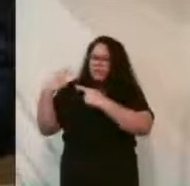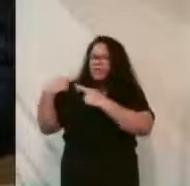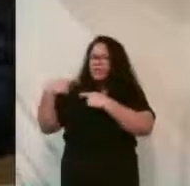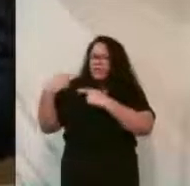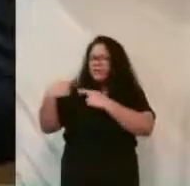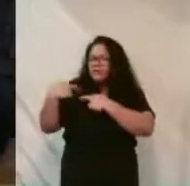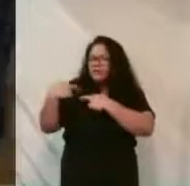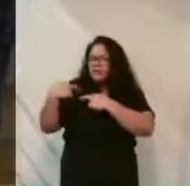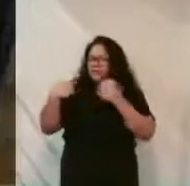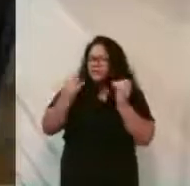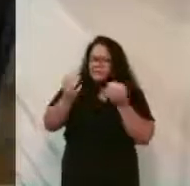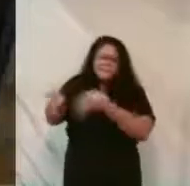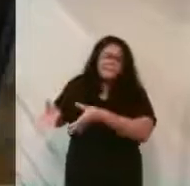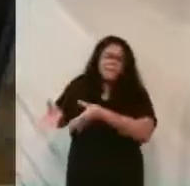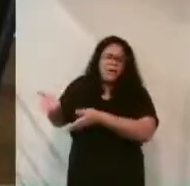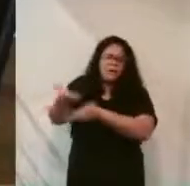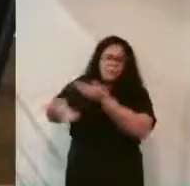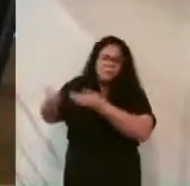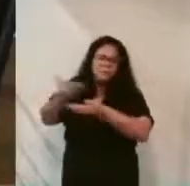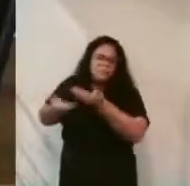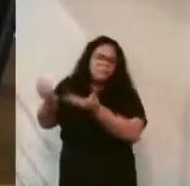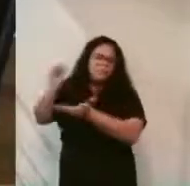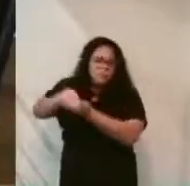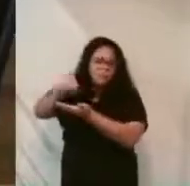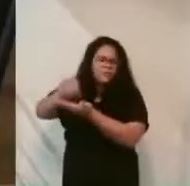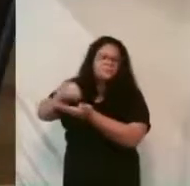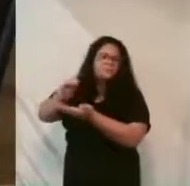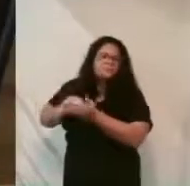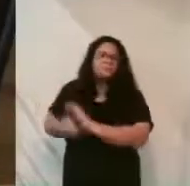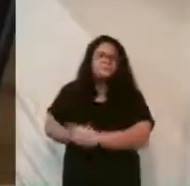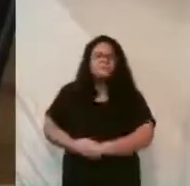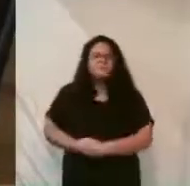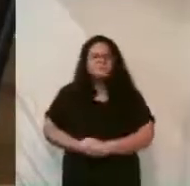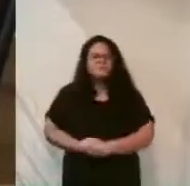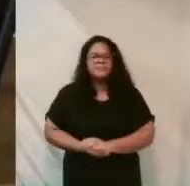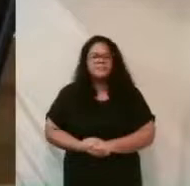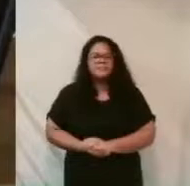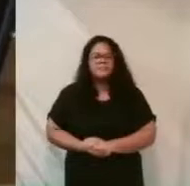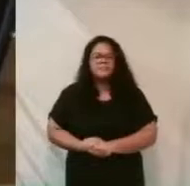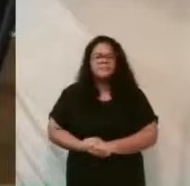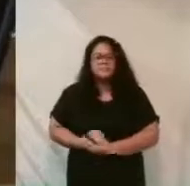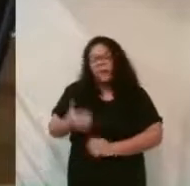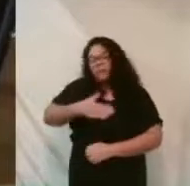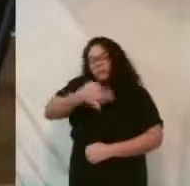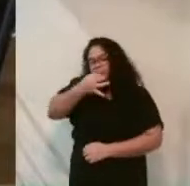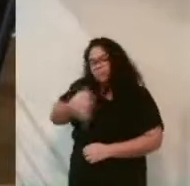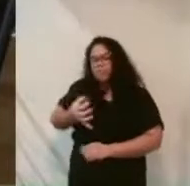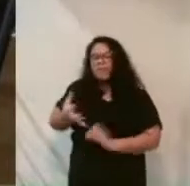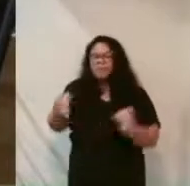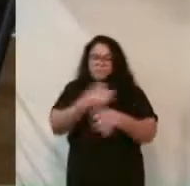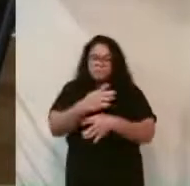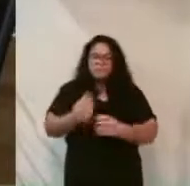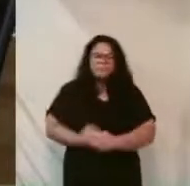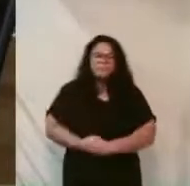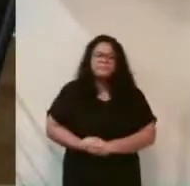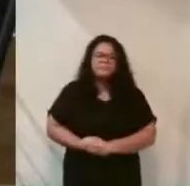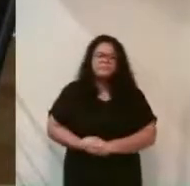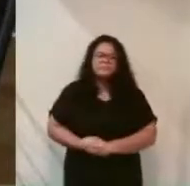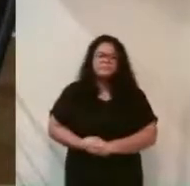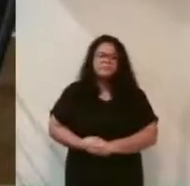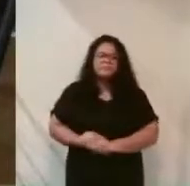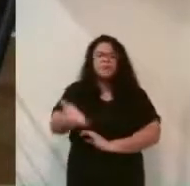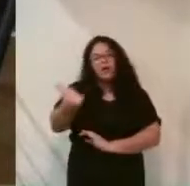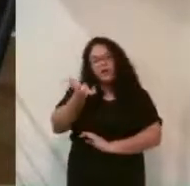participar disso, fica algo faltando também. Então, aqui só o meu comentário final é para